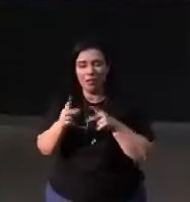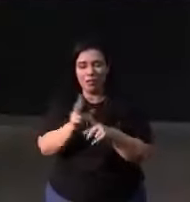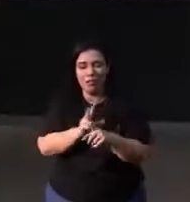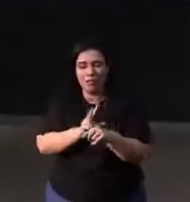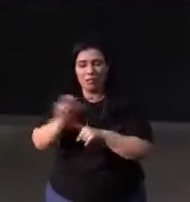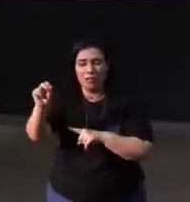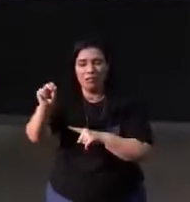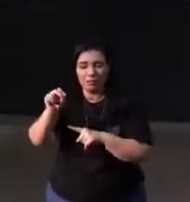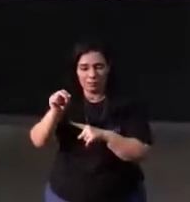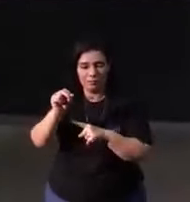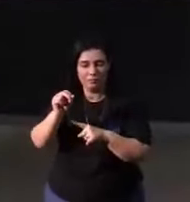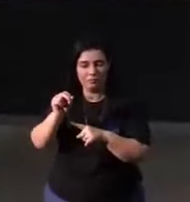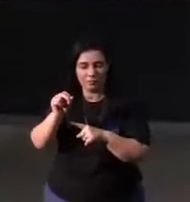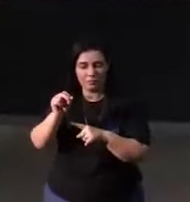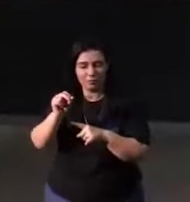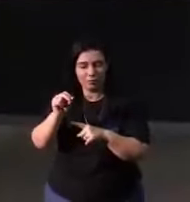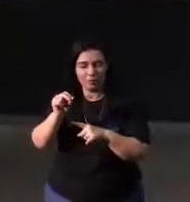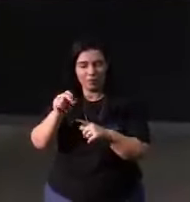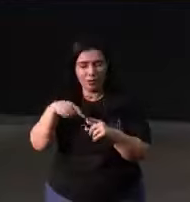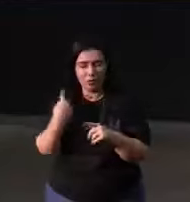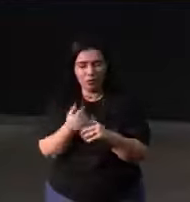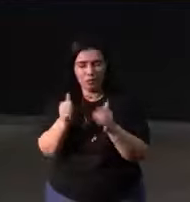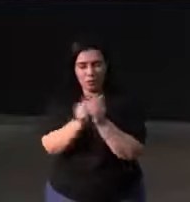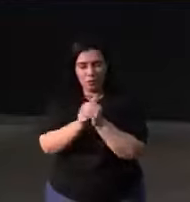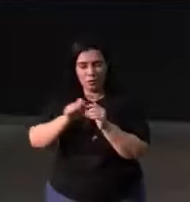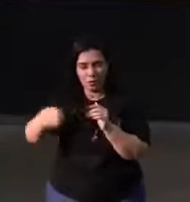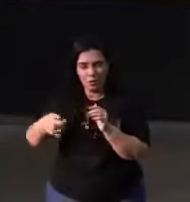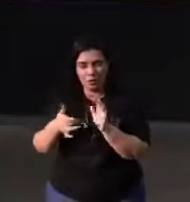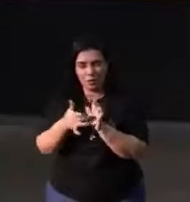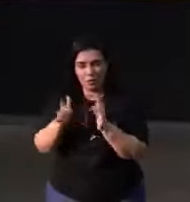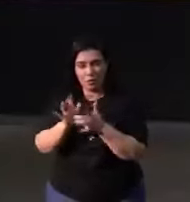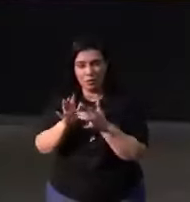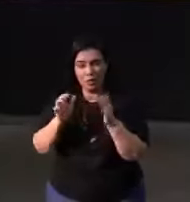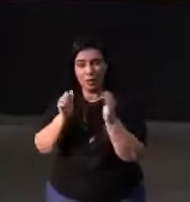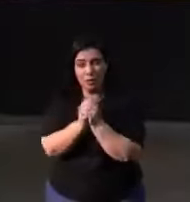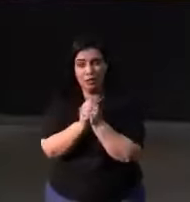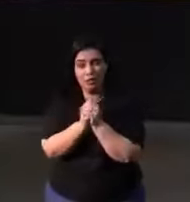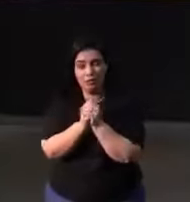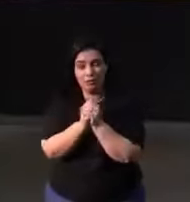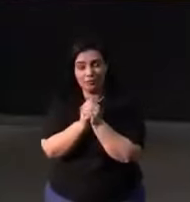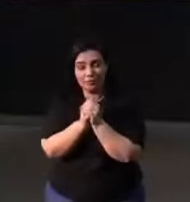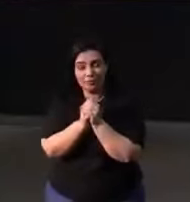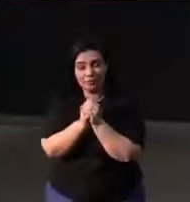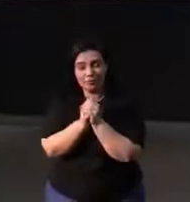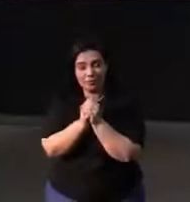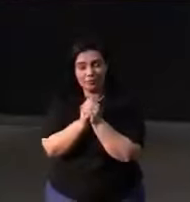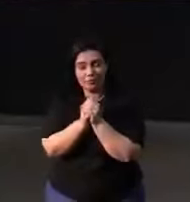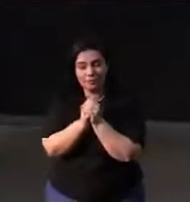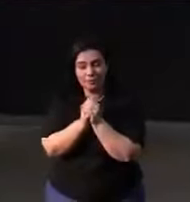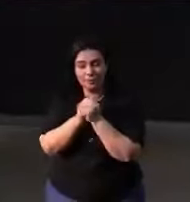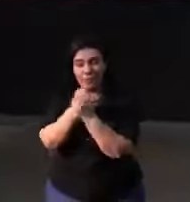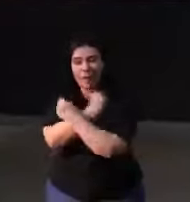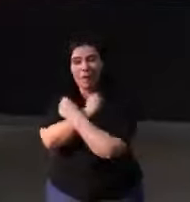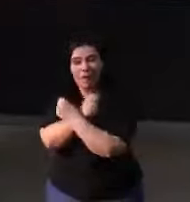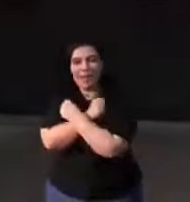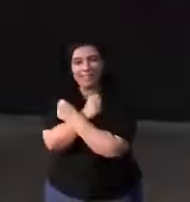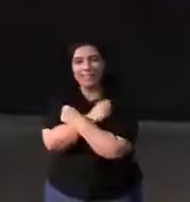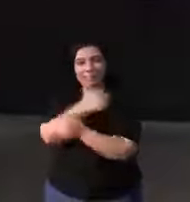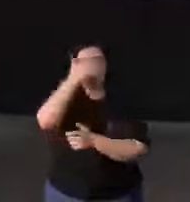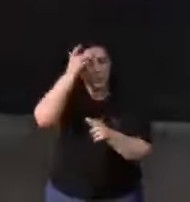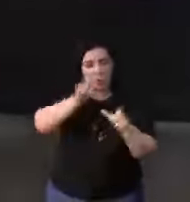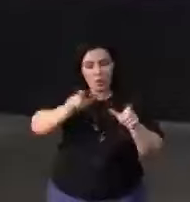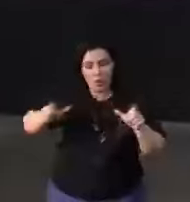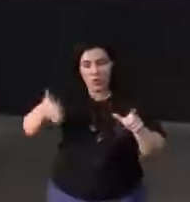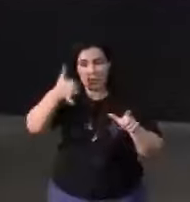vencer. Essa é a oração que nós fazemos em nome de Jesus, e quem crê diga amém. Amém. Dá uns 10 abraços aí, que Deus